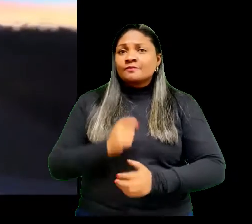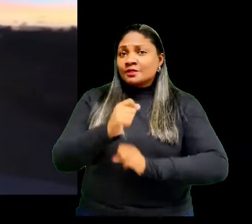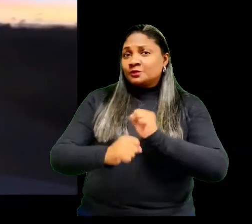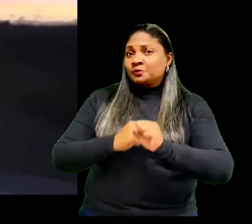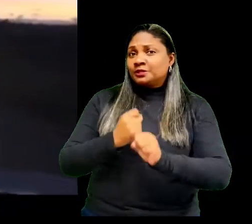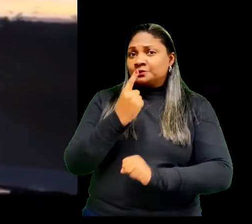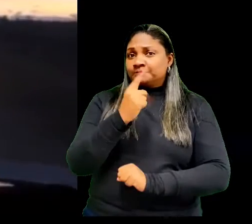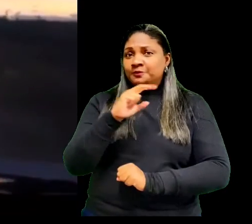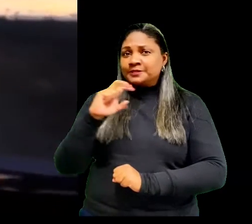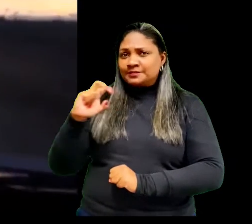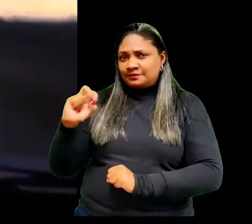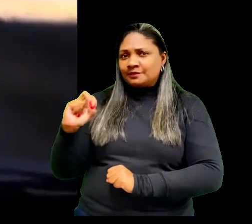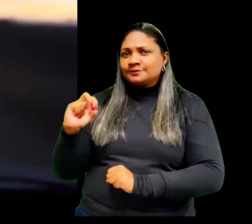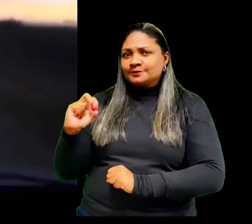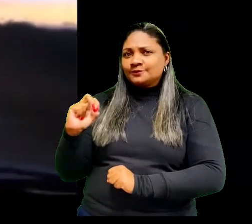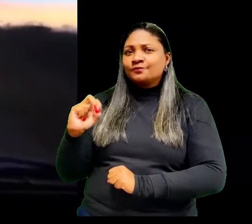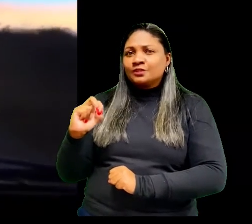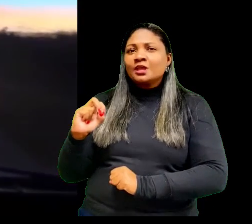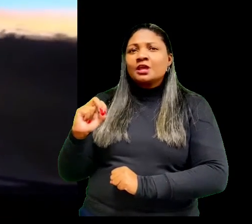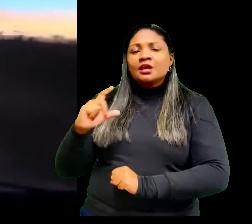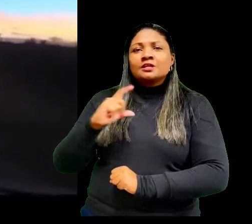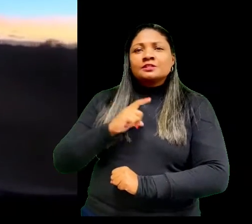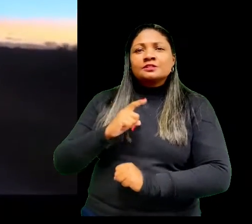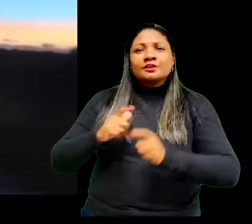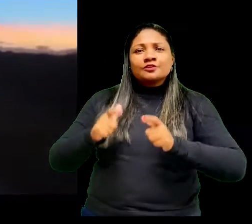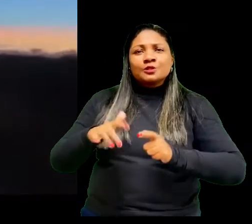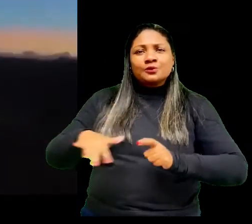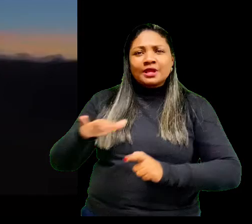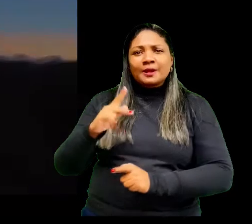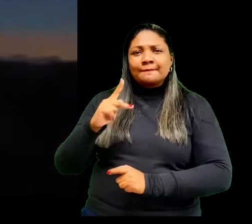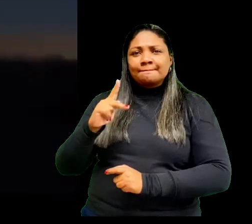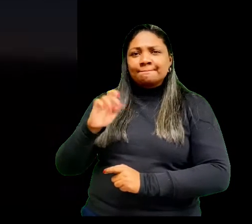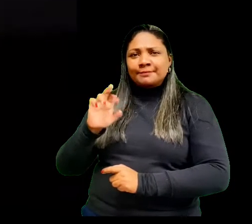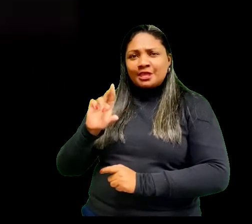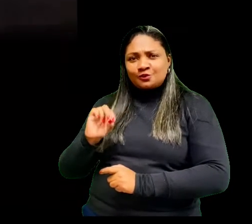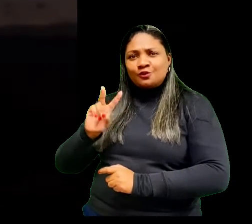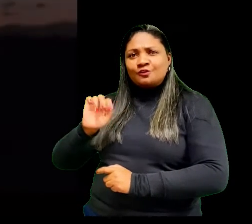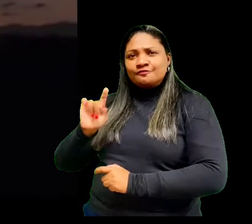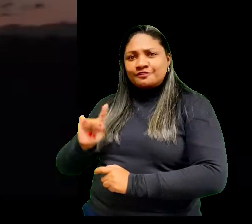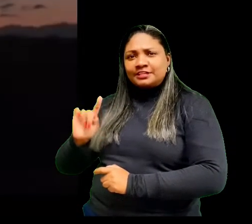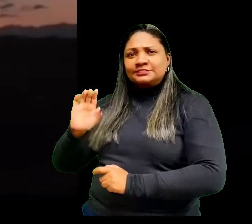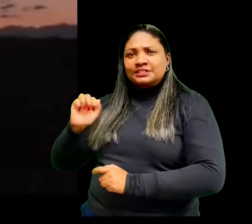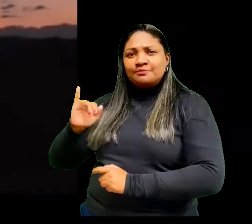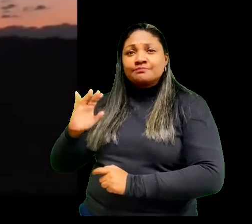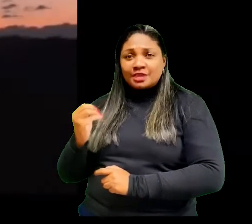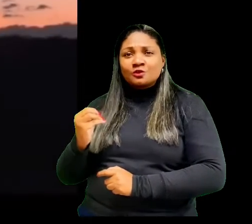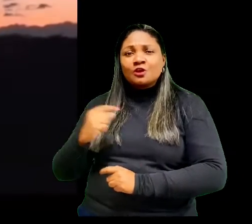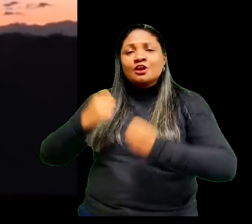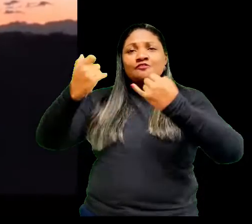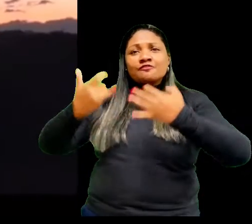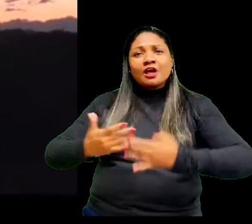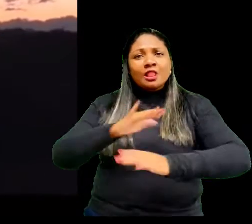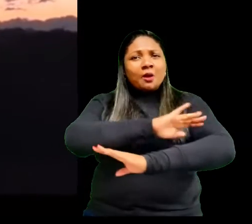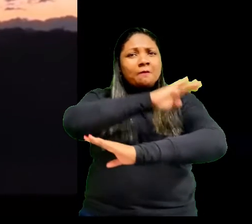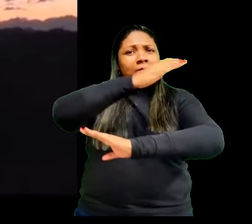Em 1500, na carta de Pero Vaz de Caminha, ele fala de um monte muito